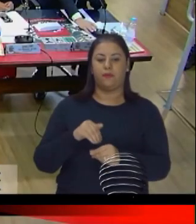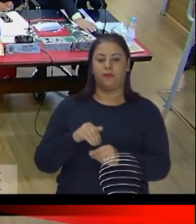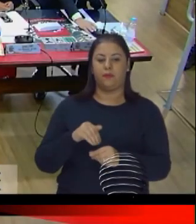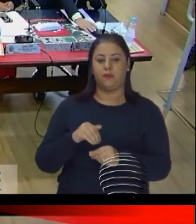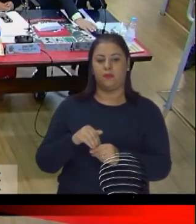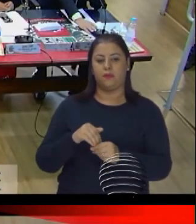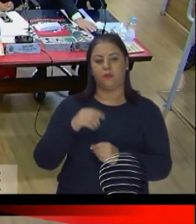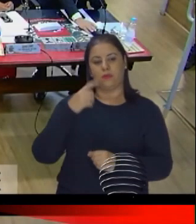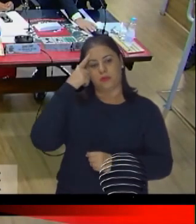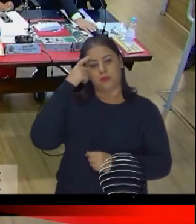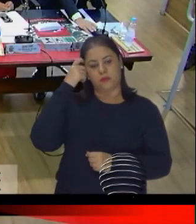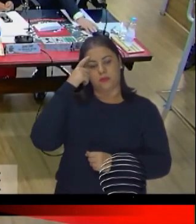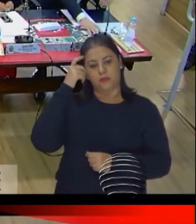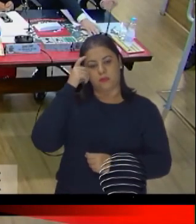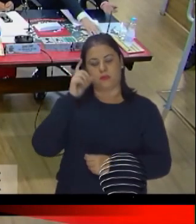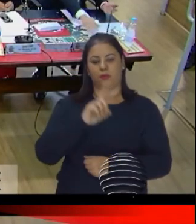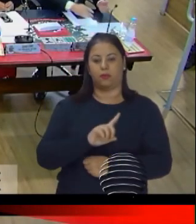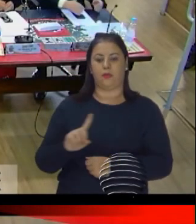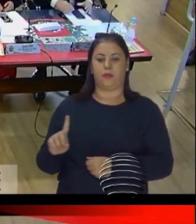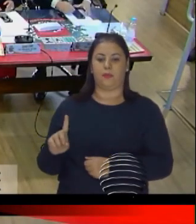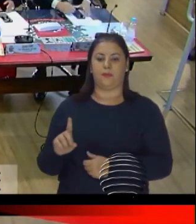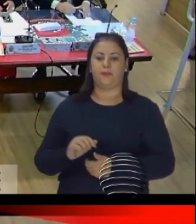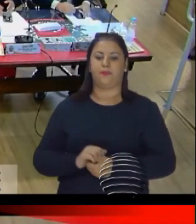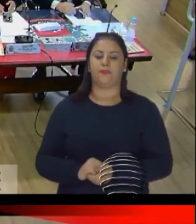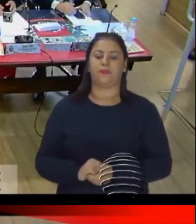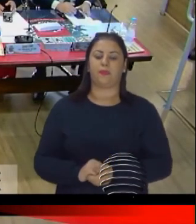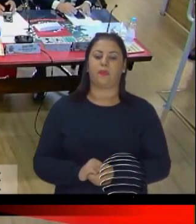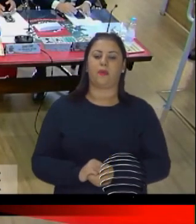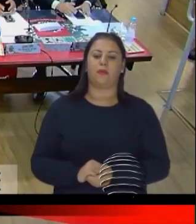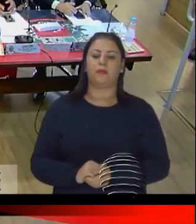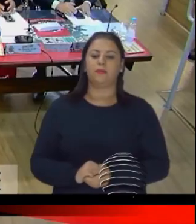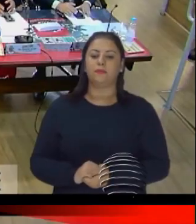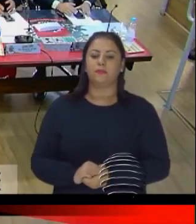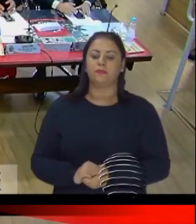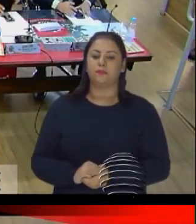Vereador William César Leite. Não.